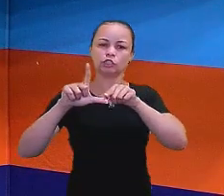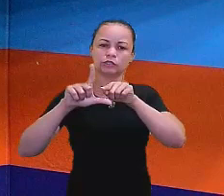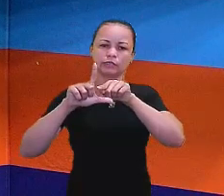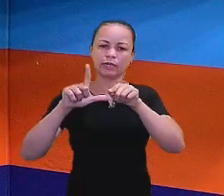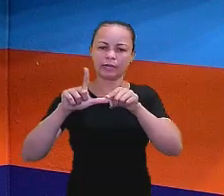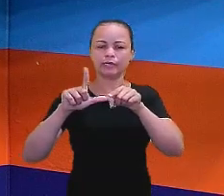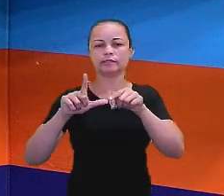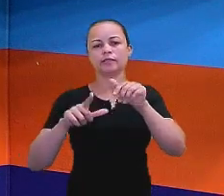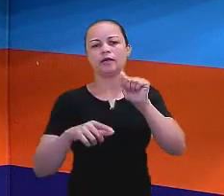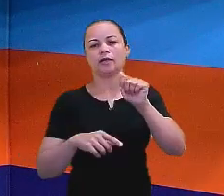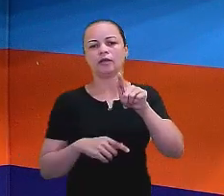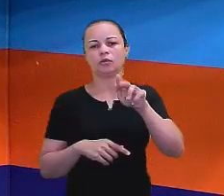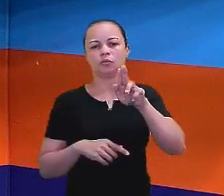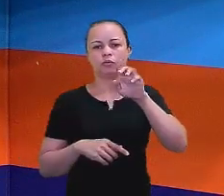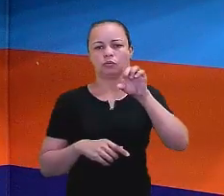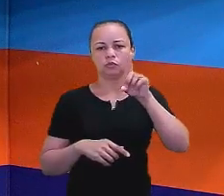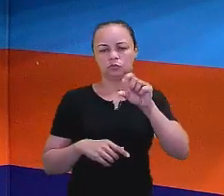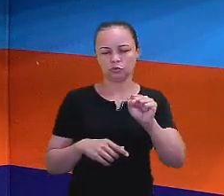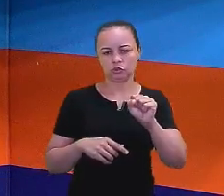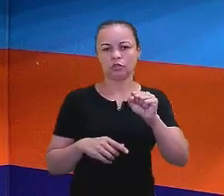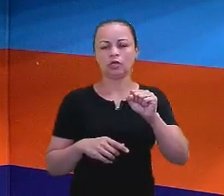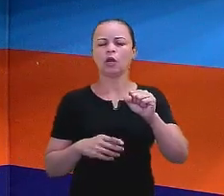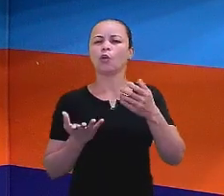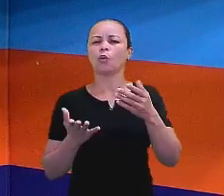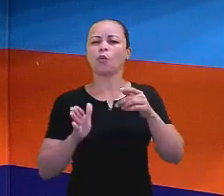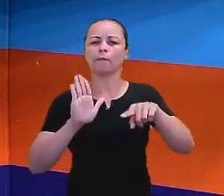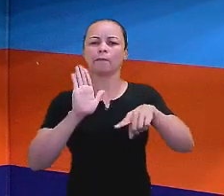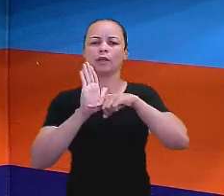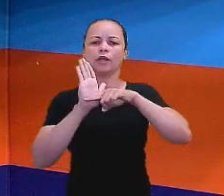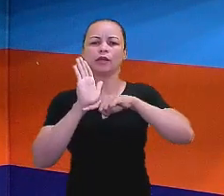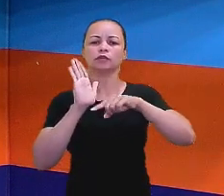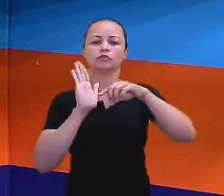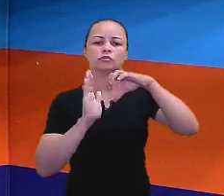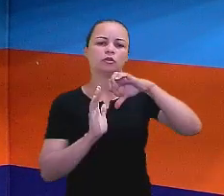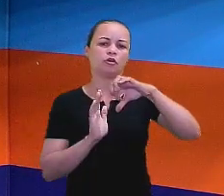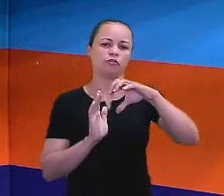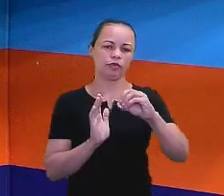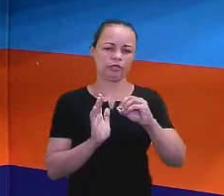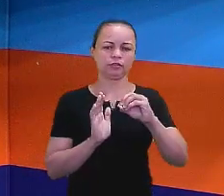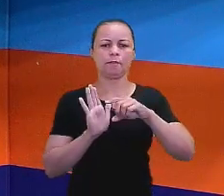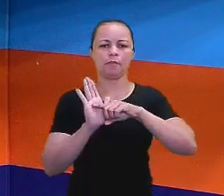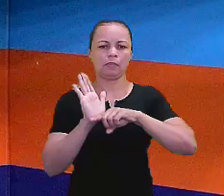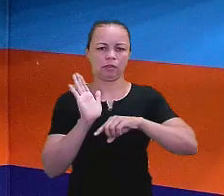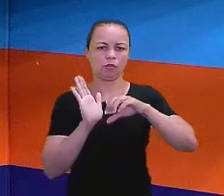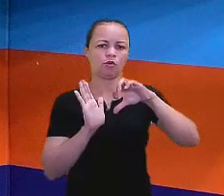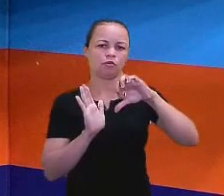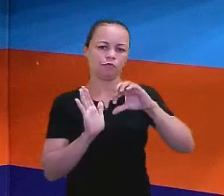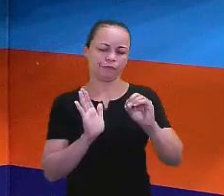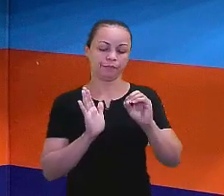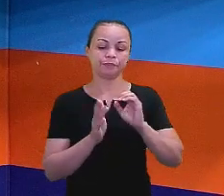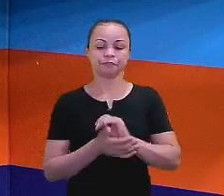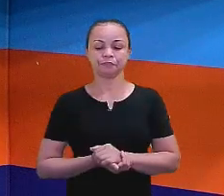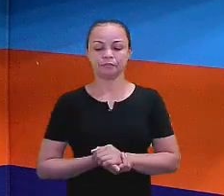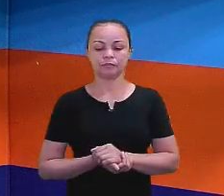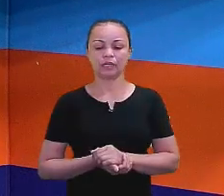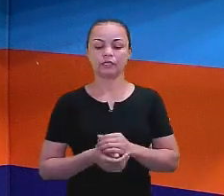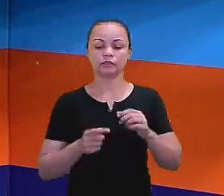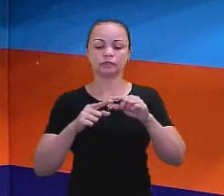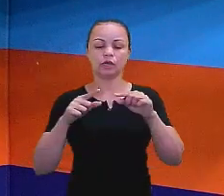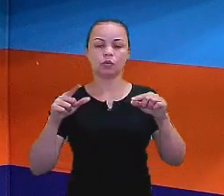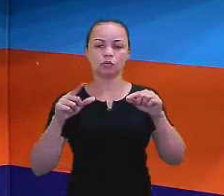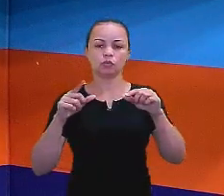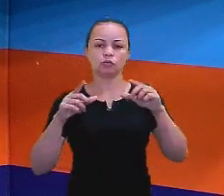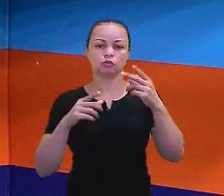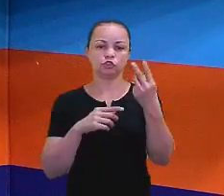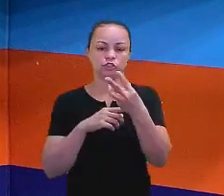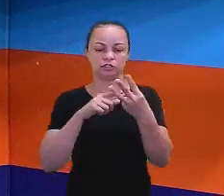agudos, ou seja, com menos de 90 graus, menor que 90 graus. Então, os três ângulos aqui são